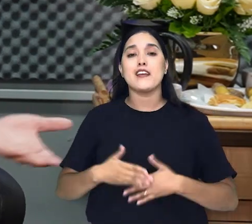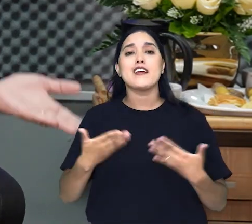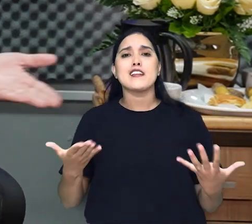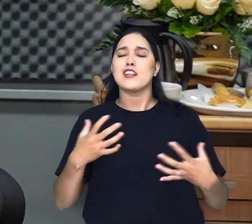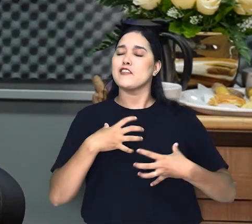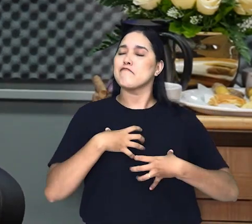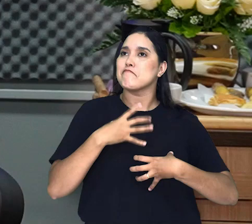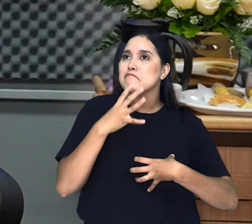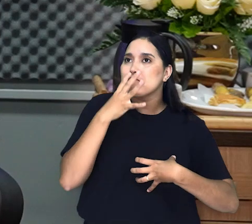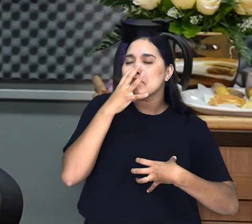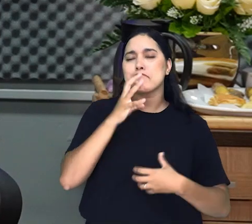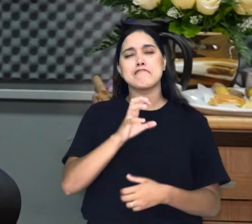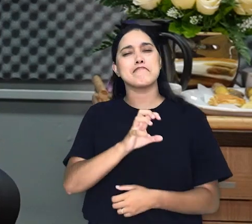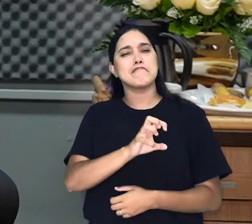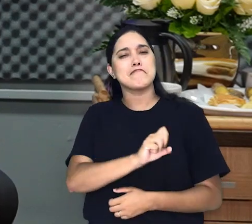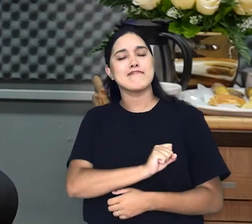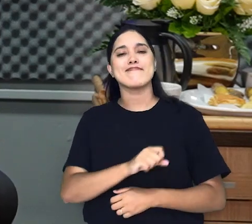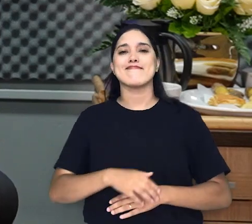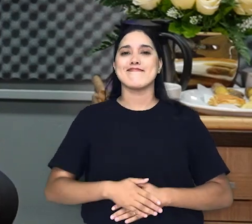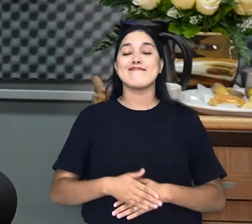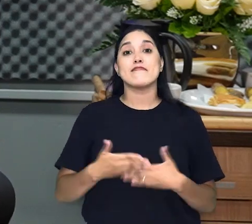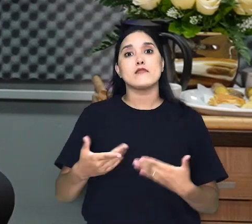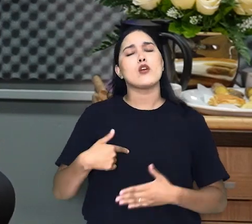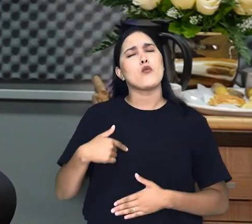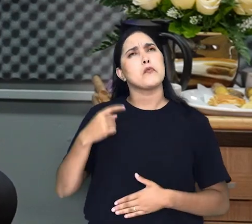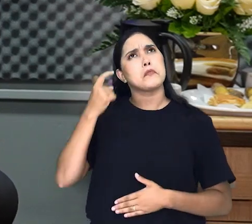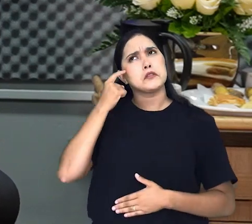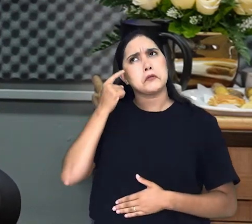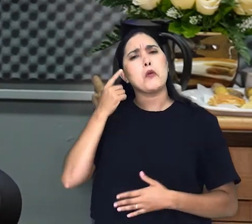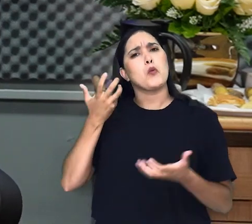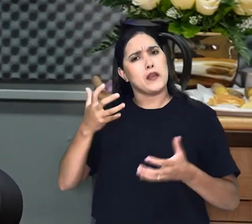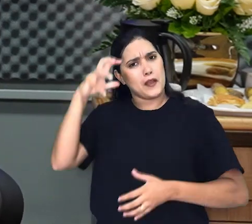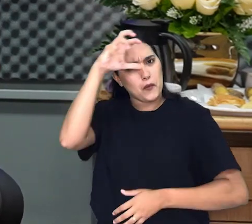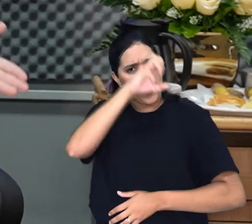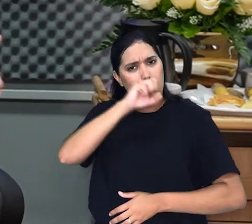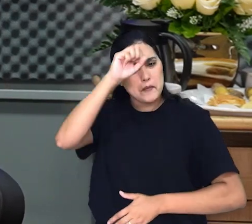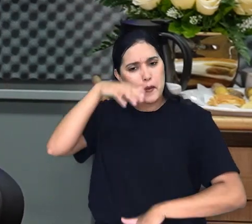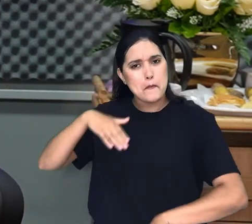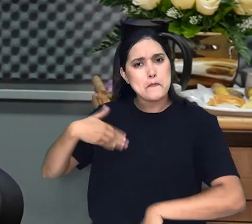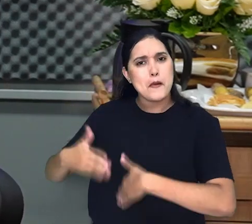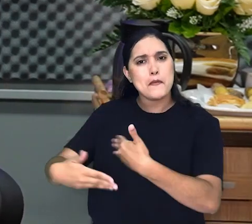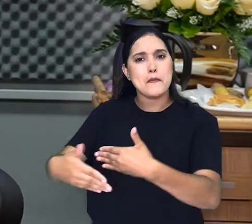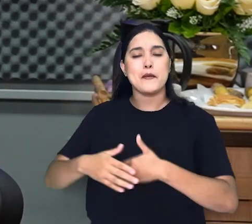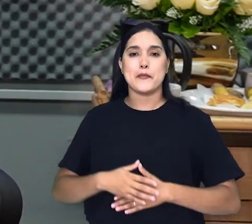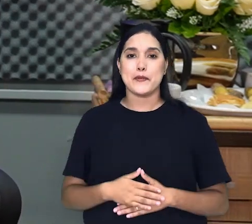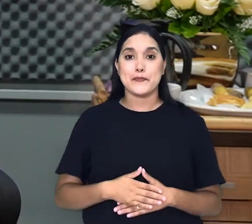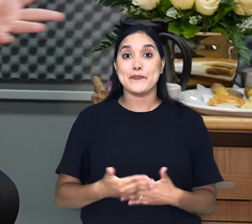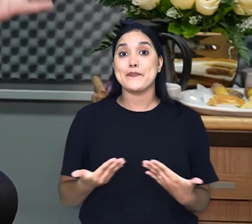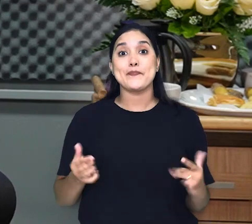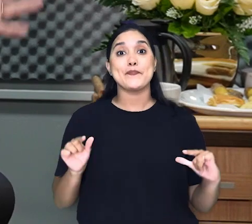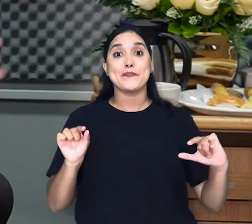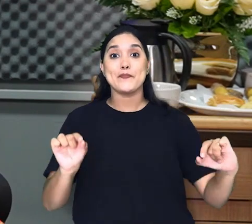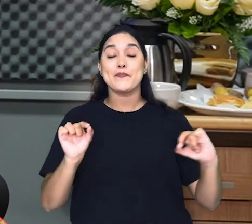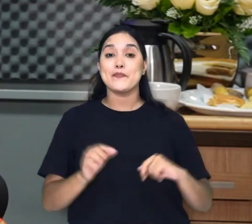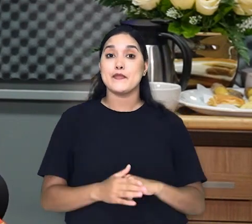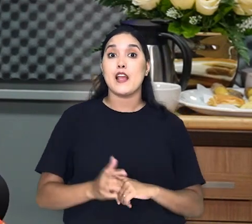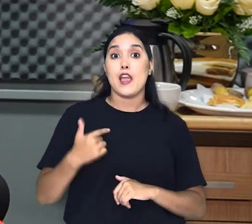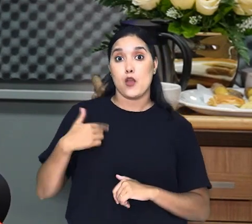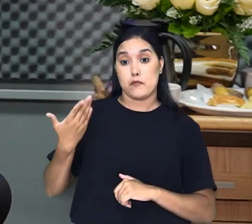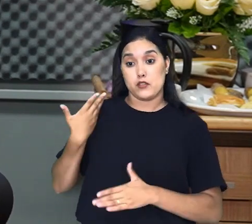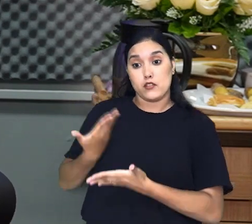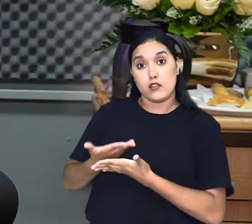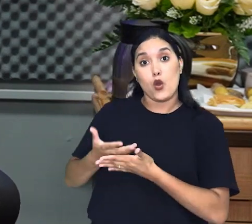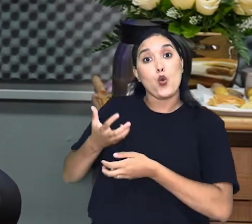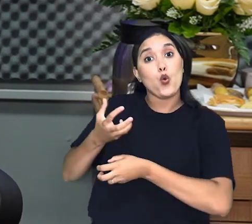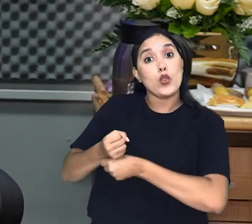aí, como eu fazia contabilidade, então o nosso objetivo, né, na sala era apenas para